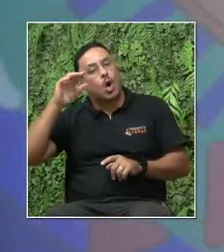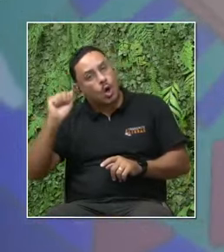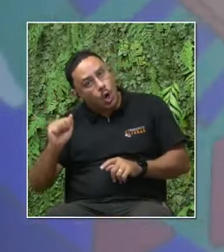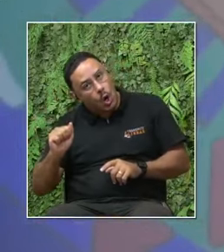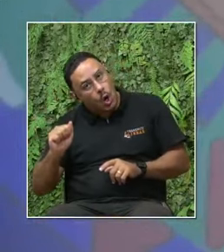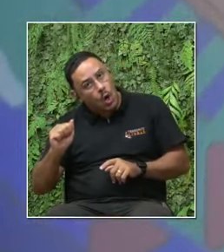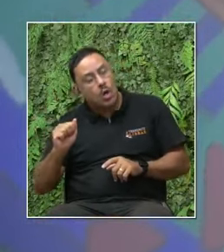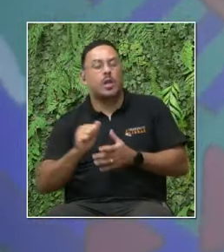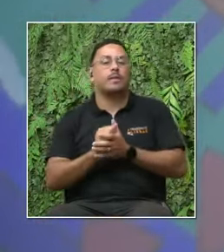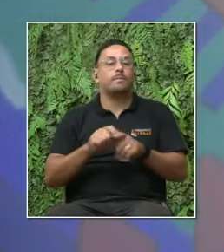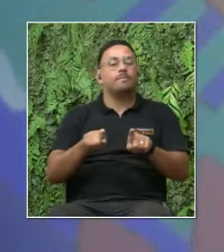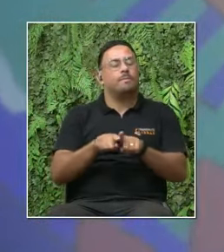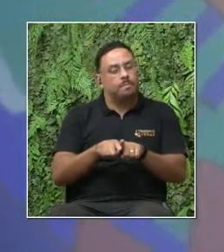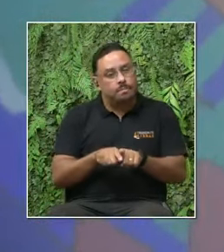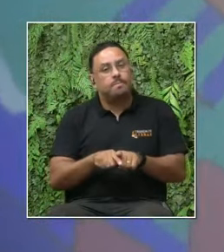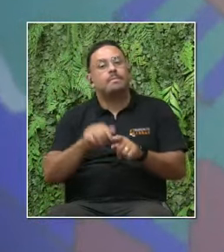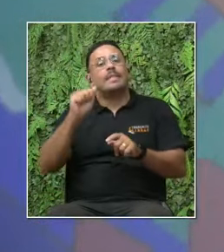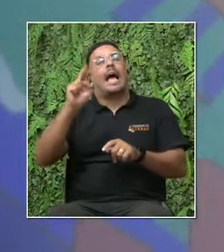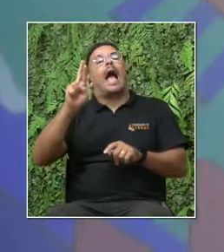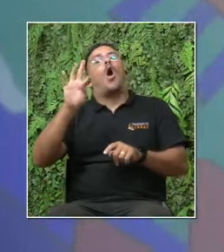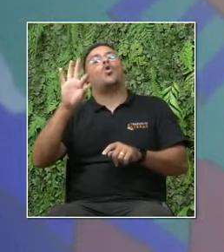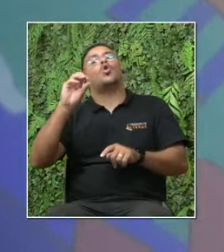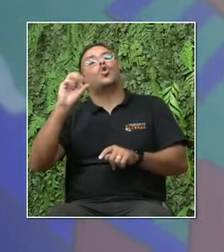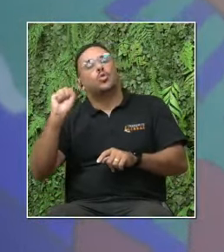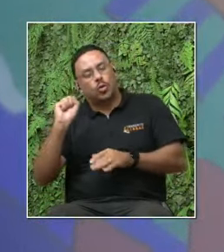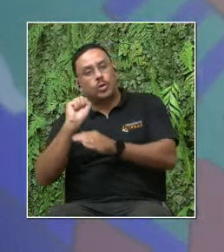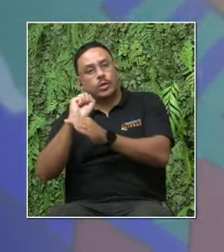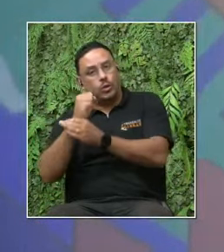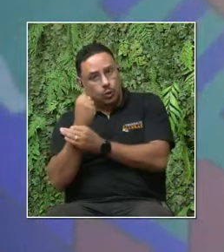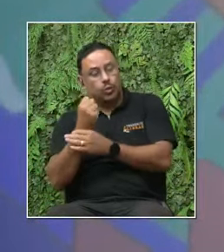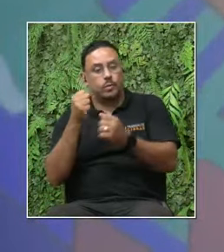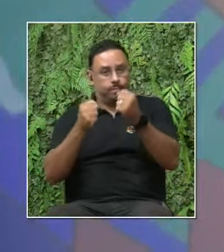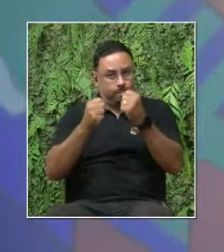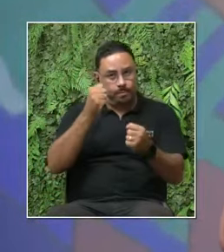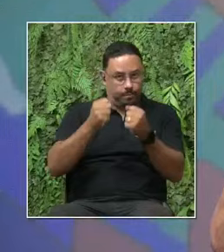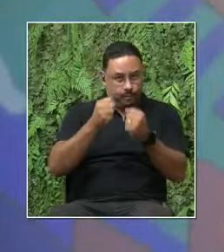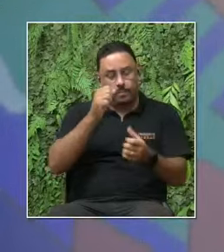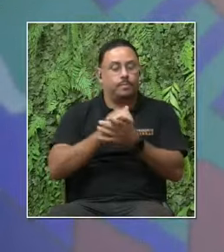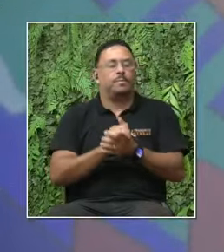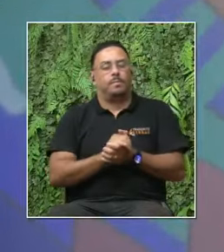e segurança aona show aut tru proteção para você autotruck.org.br